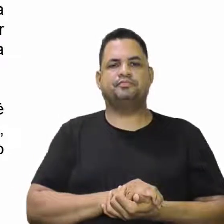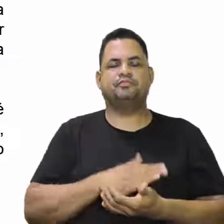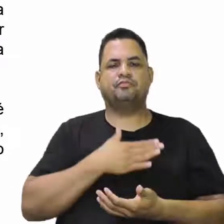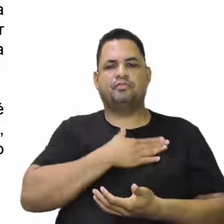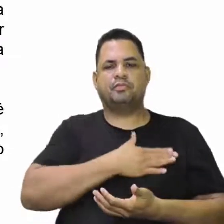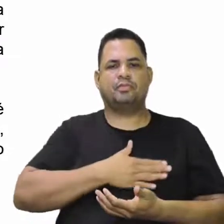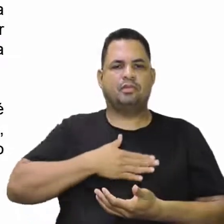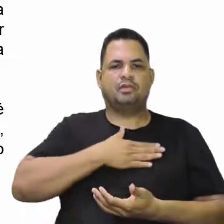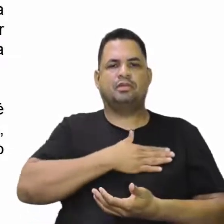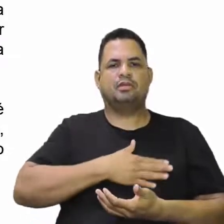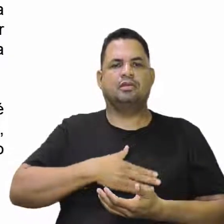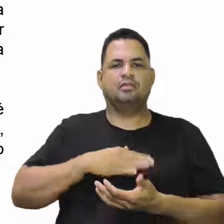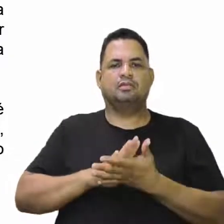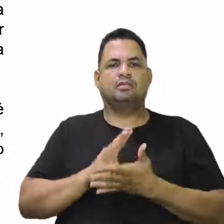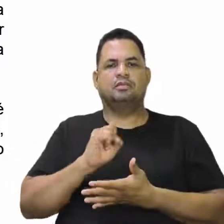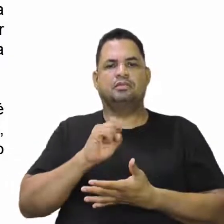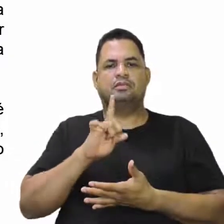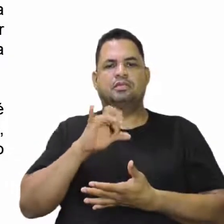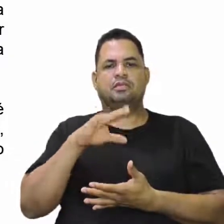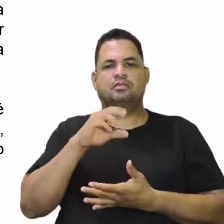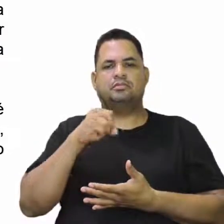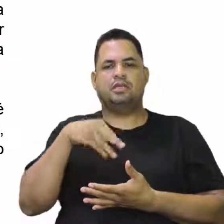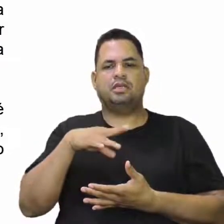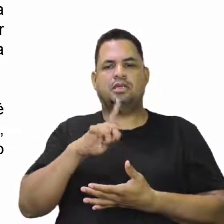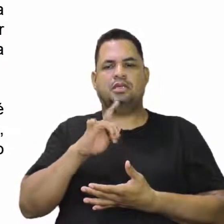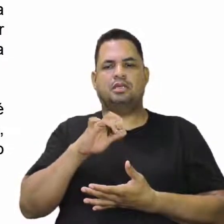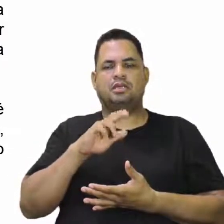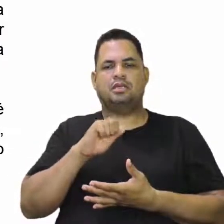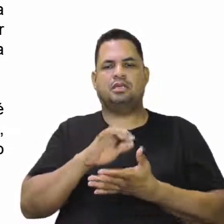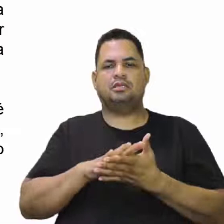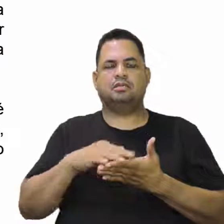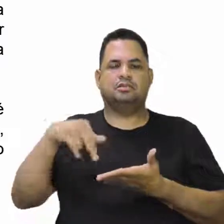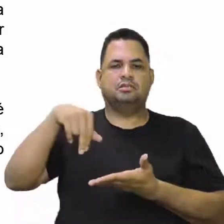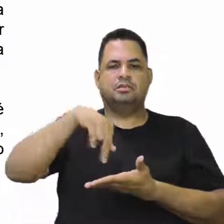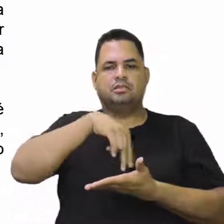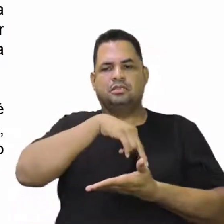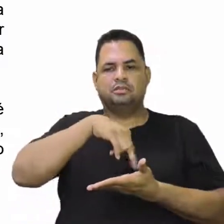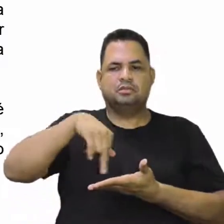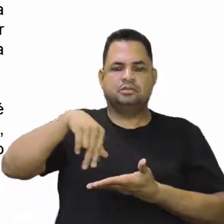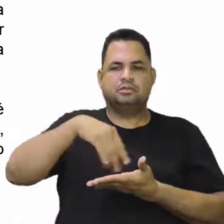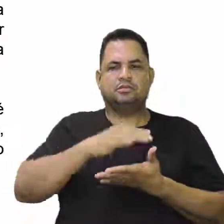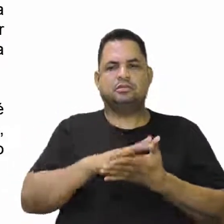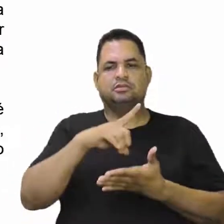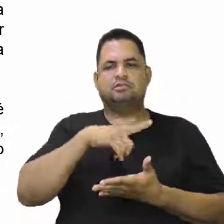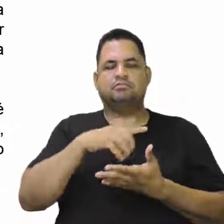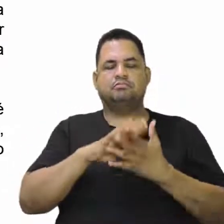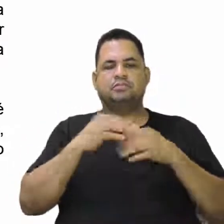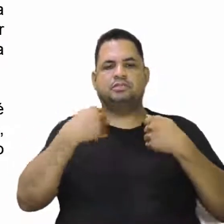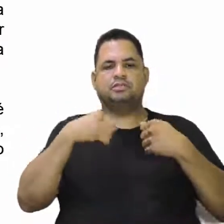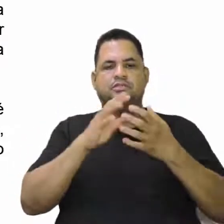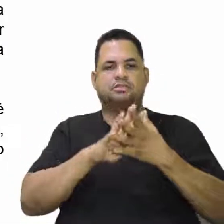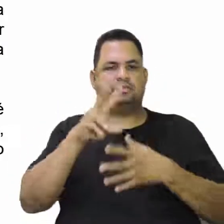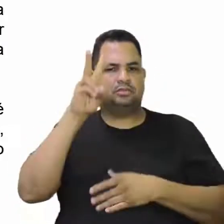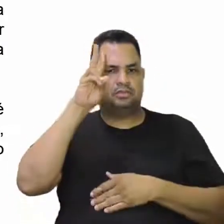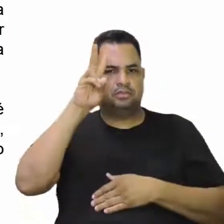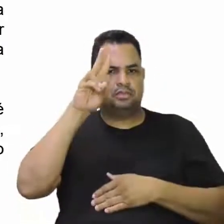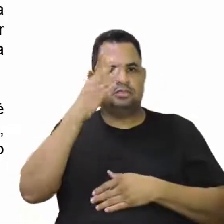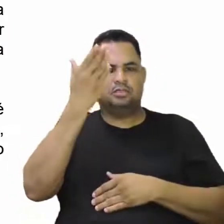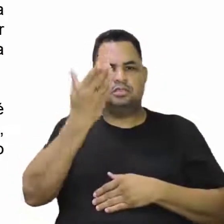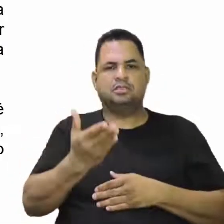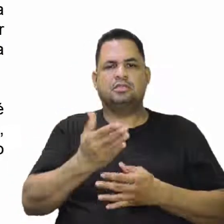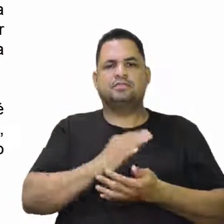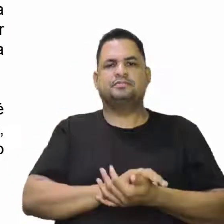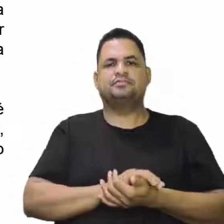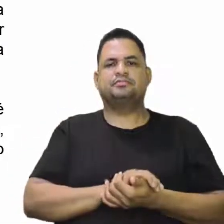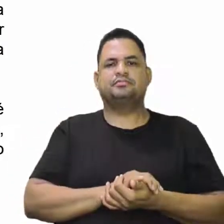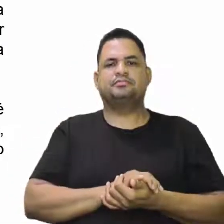gostam bastante da salsa e do merengue. Só que a gente tem que lembrar que a salsa e o merengue